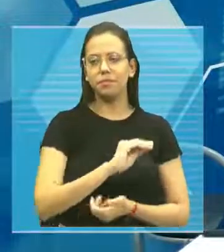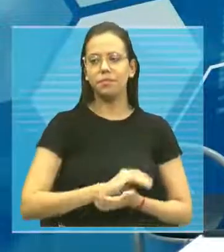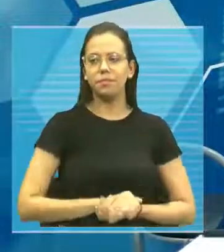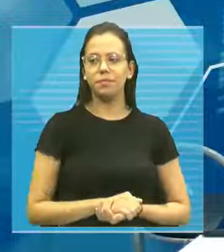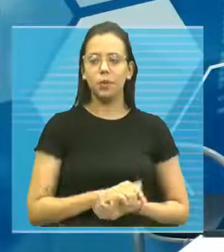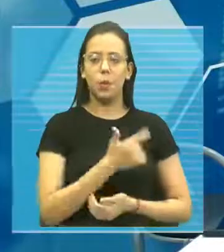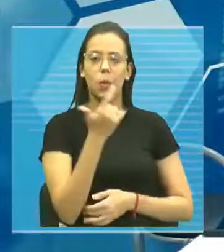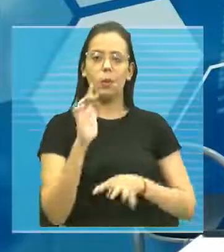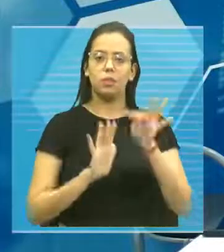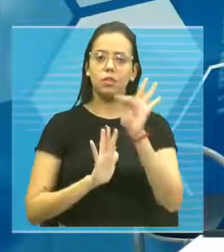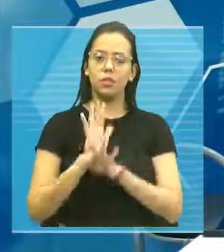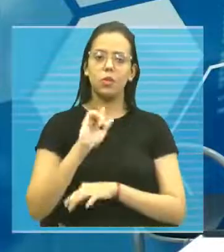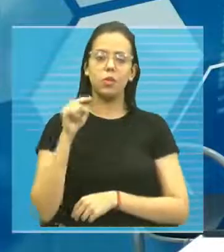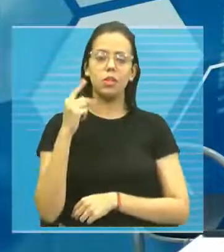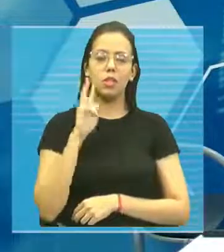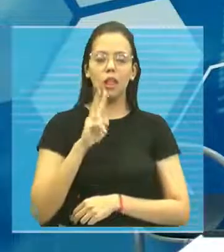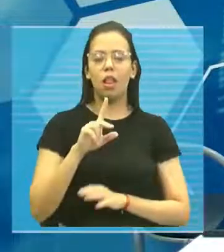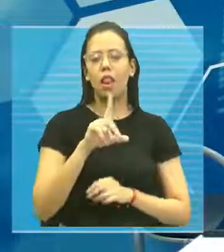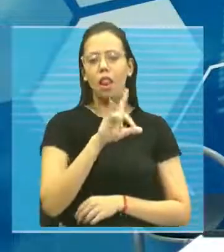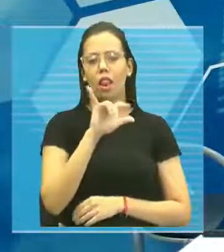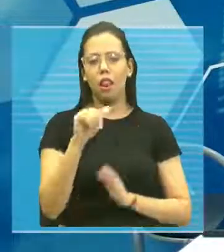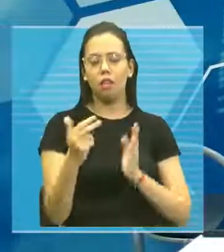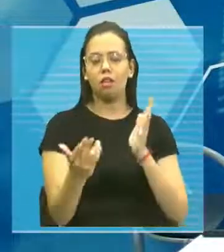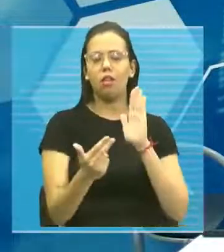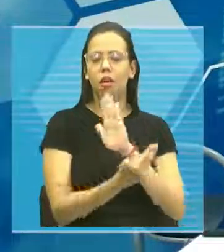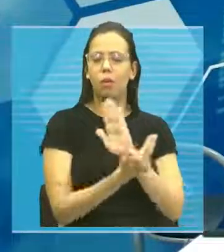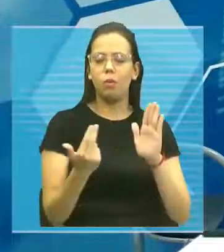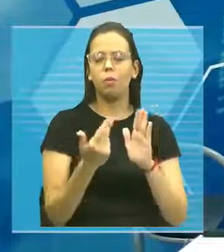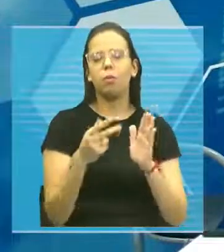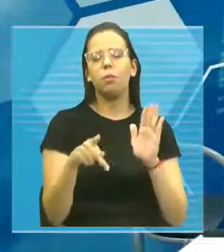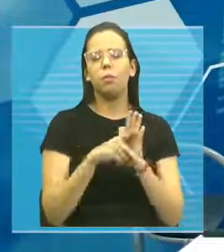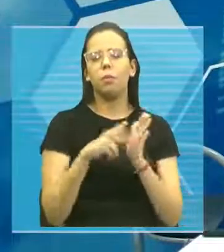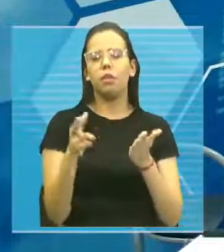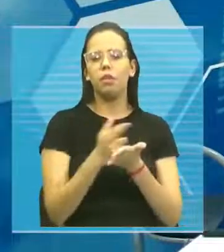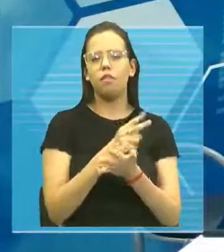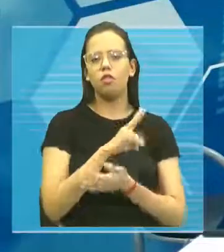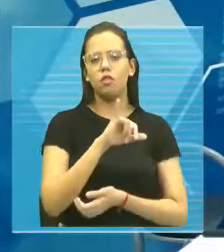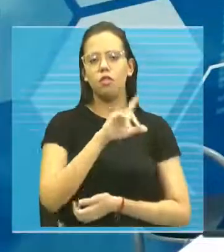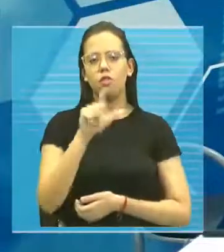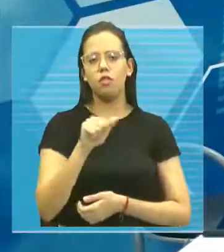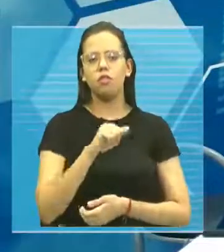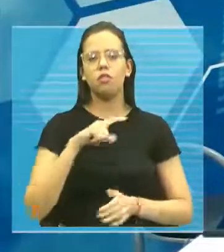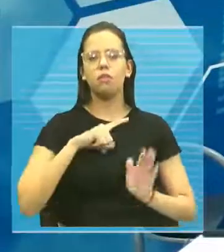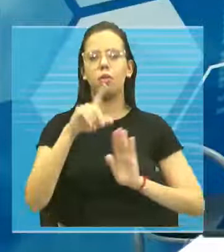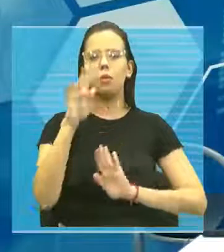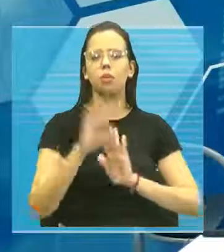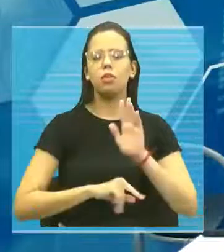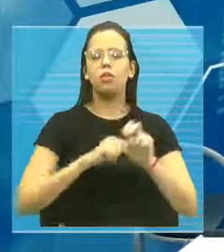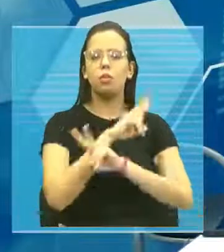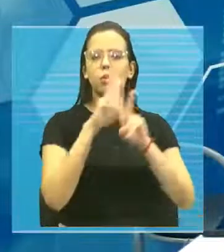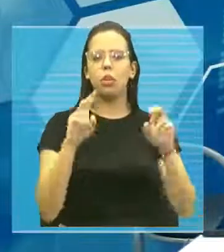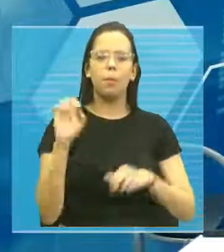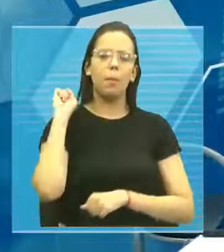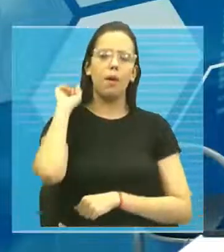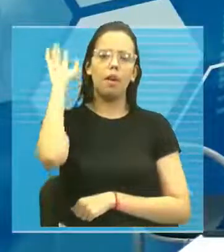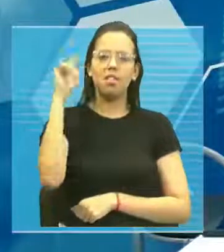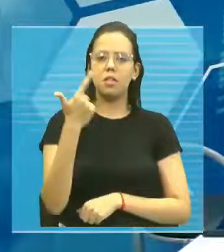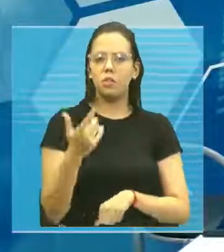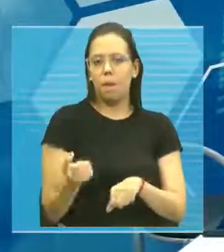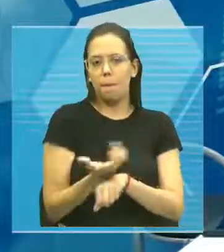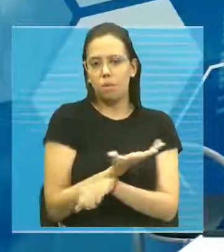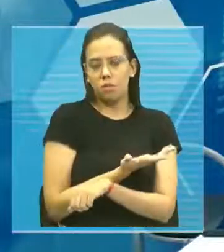outro peixe que a gente leu foi da lya Luft uma grande articulista da revista Veja ela tem um texto cujo título é baleias não me